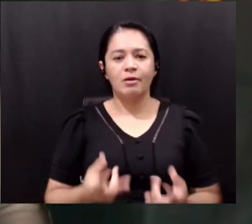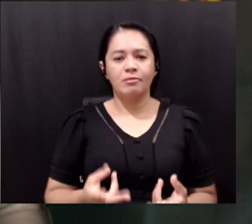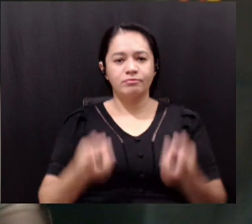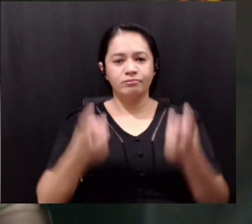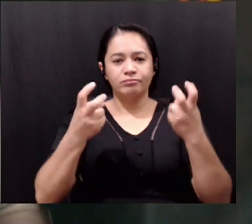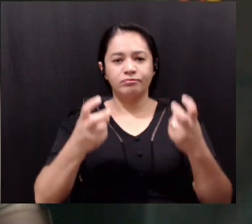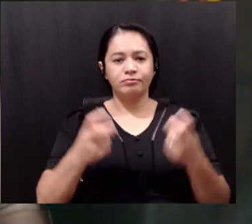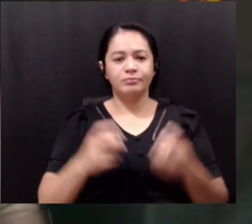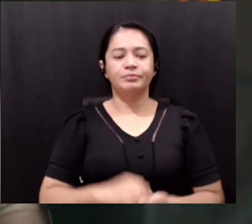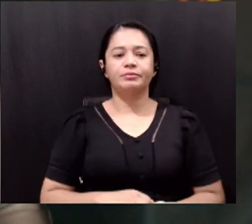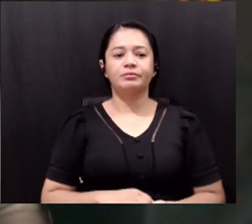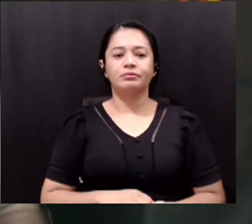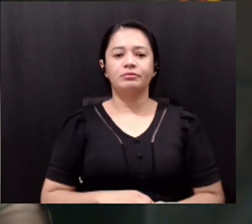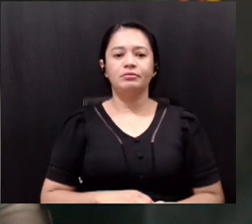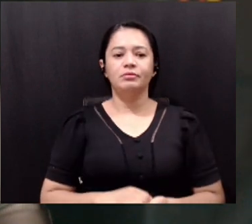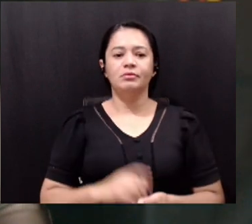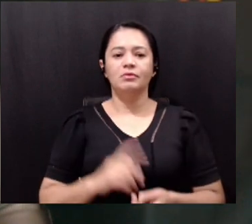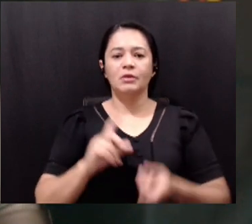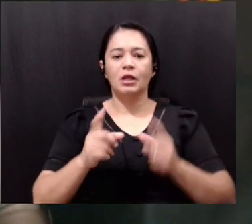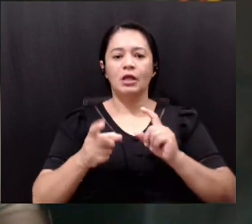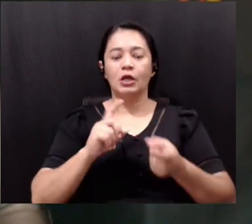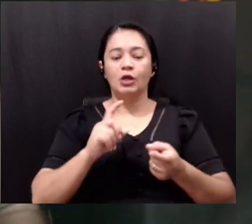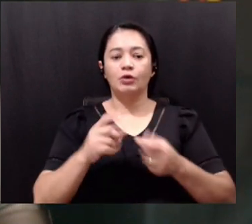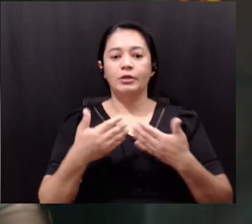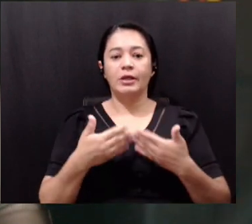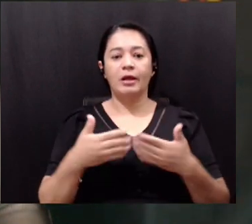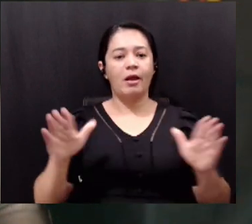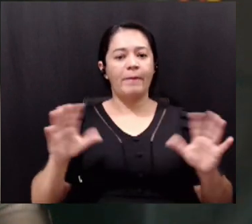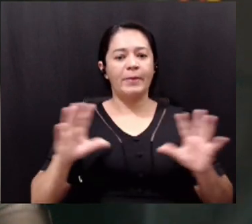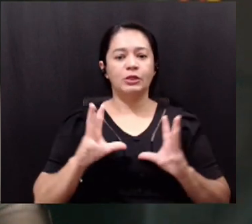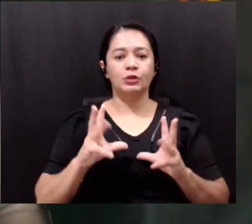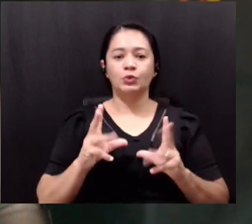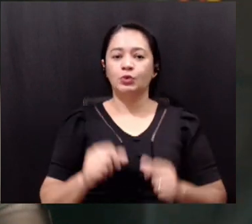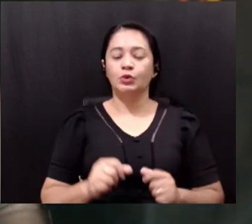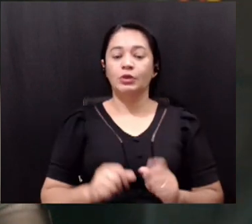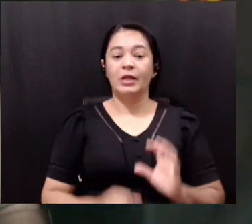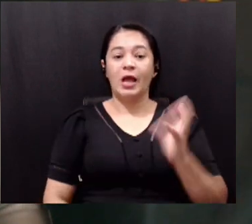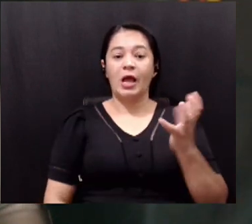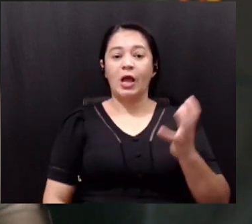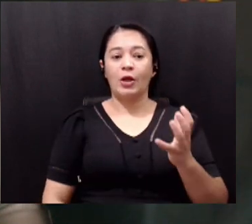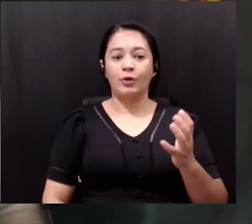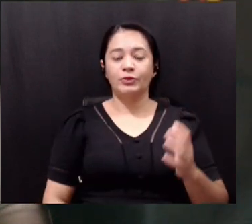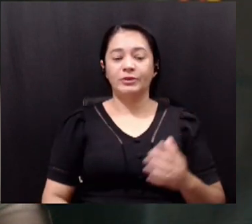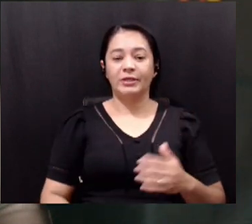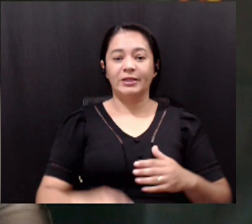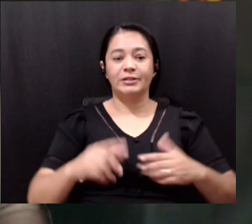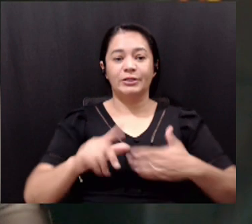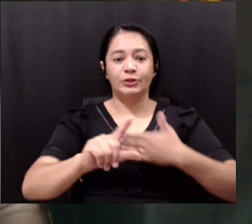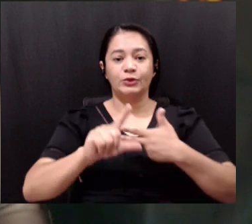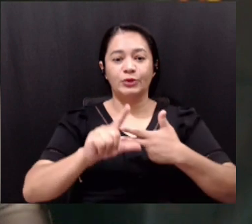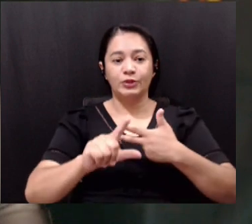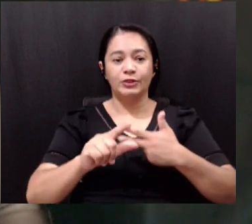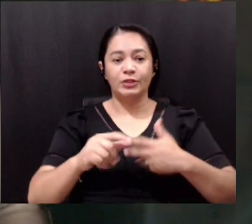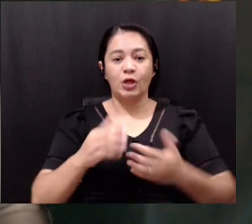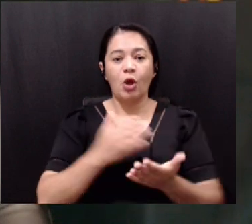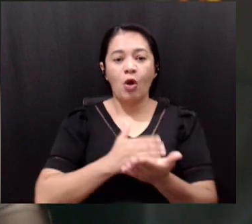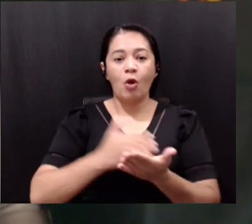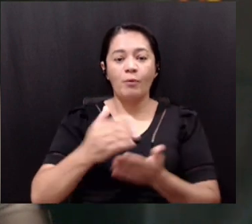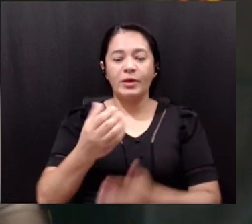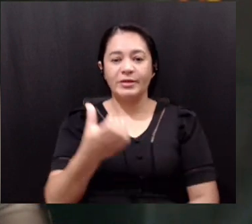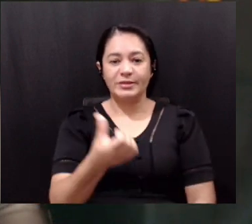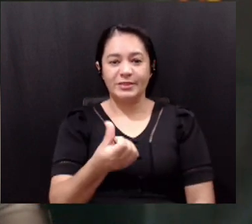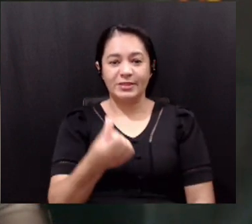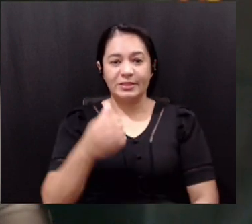reunião ordinária será aberta ao público, acontece no plenário do Legislativo, a partir das 18h, entrada pela Avenida